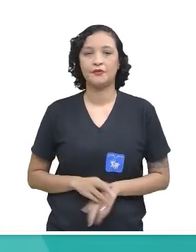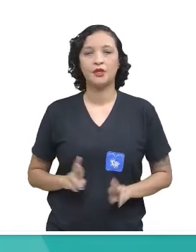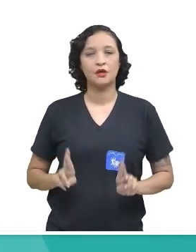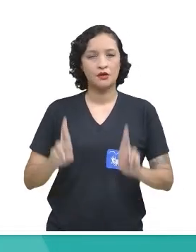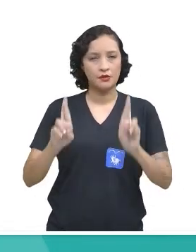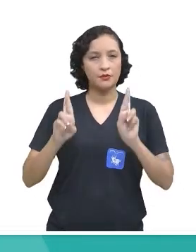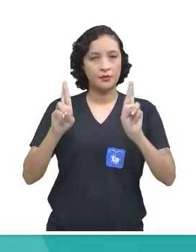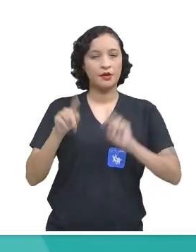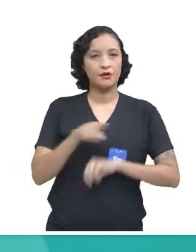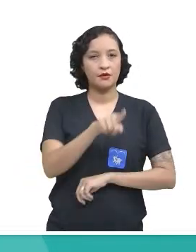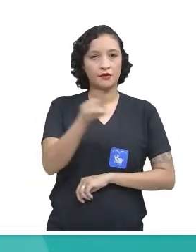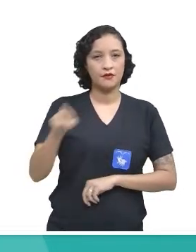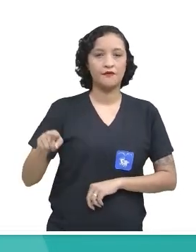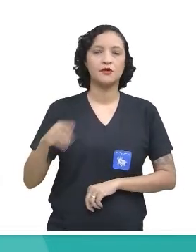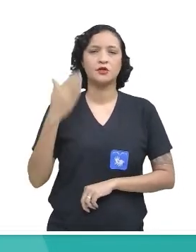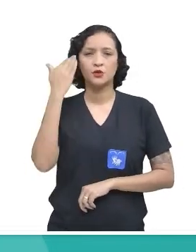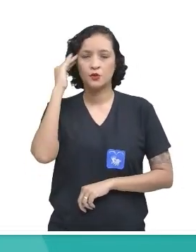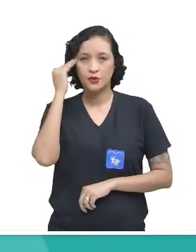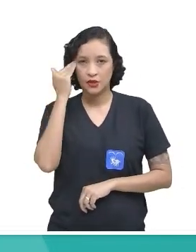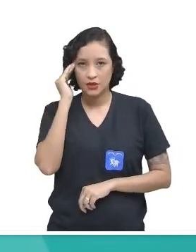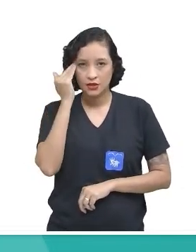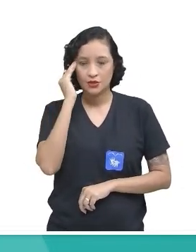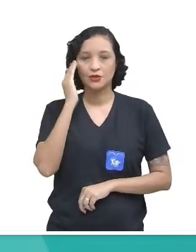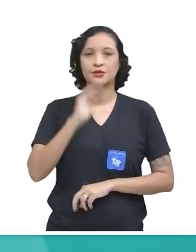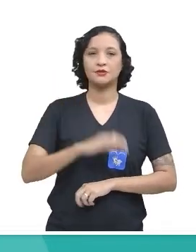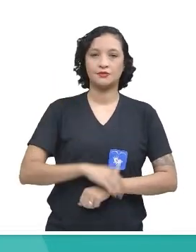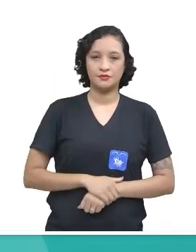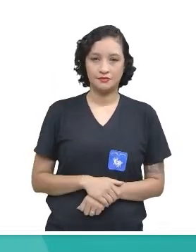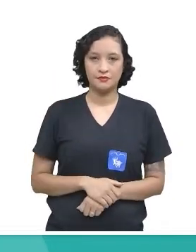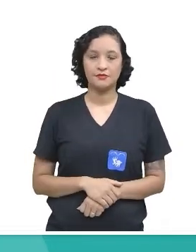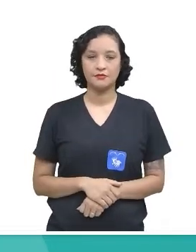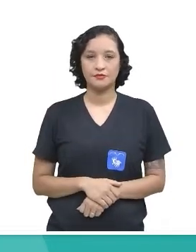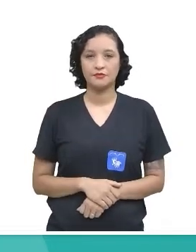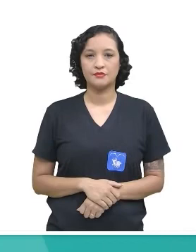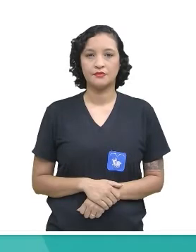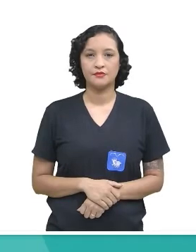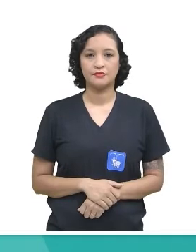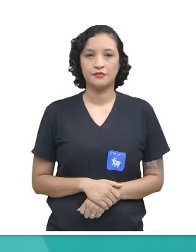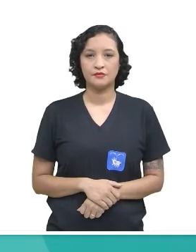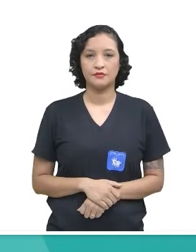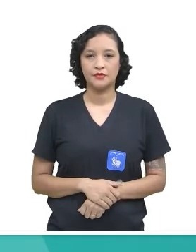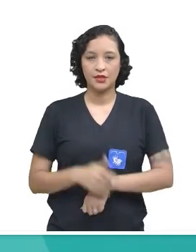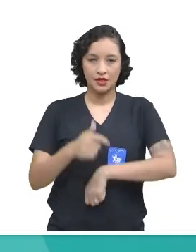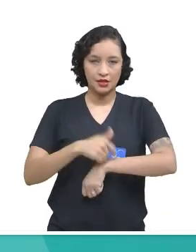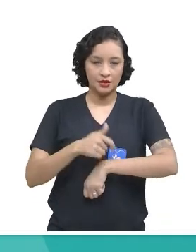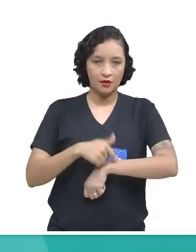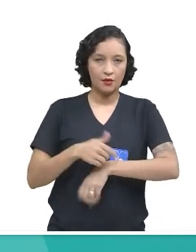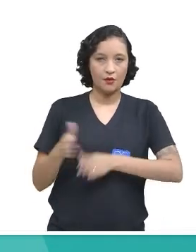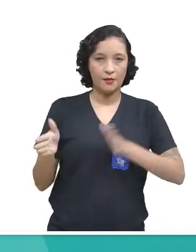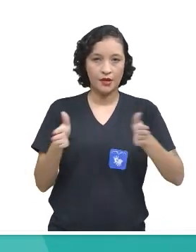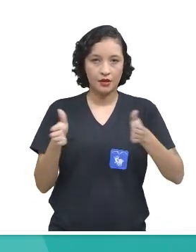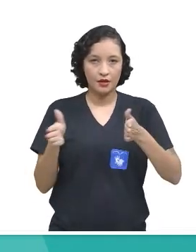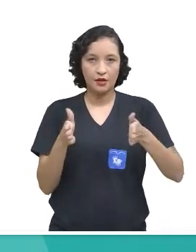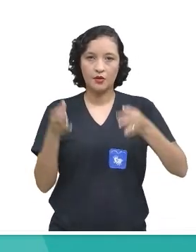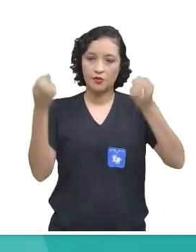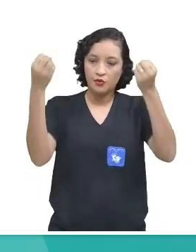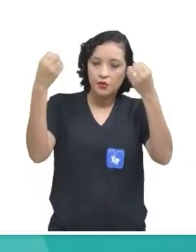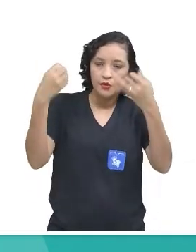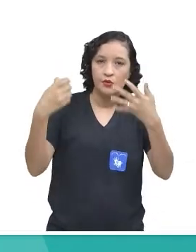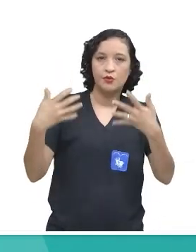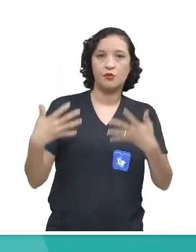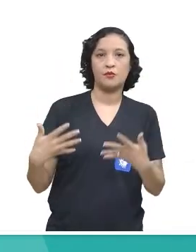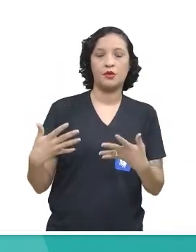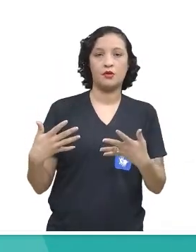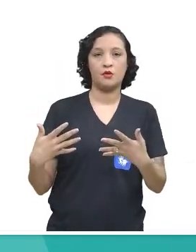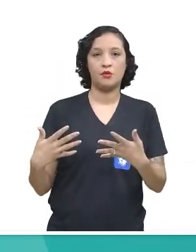vocês tenham compreendido, tá, esse momento, o momento onde nós falamos sobre os